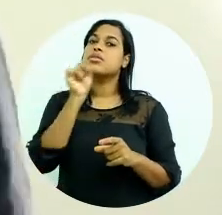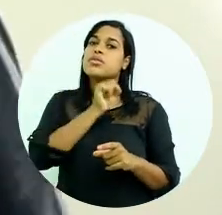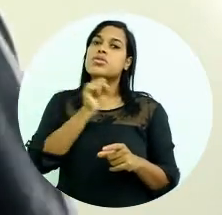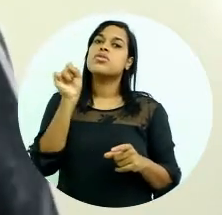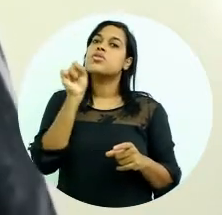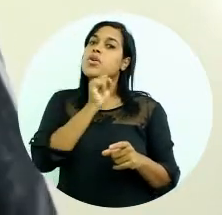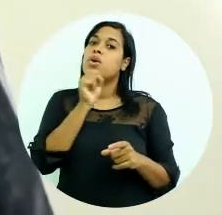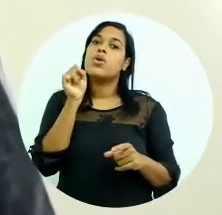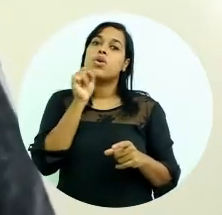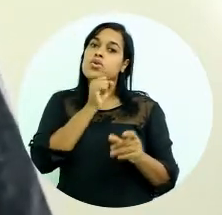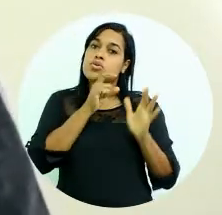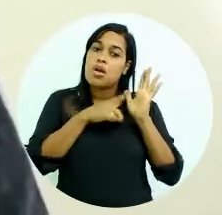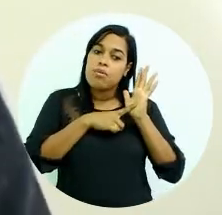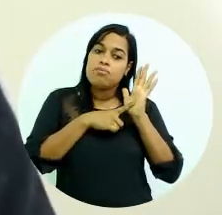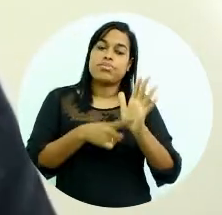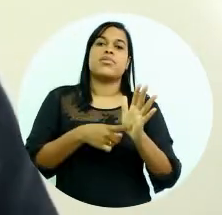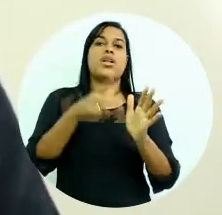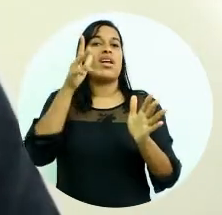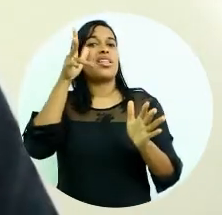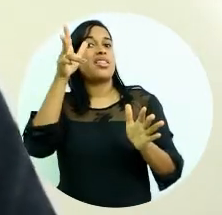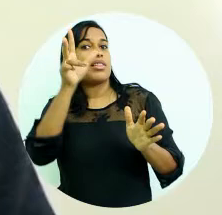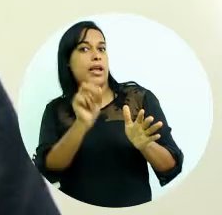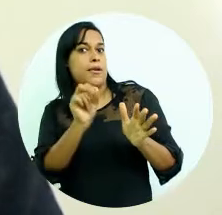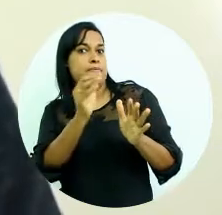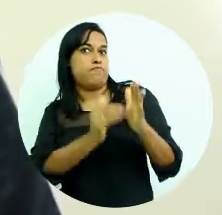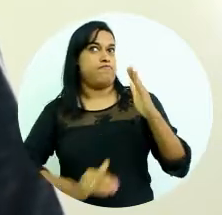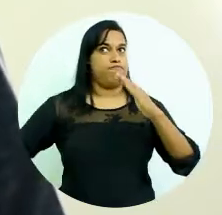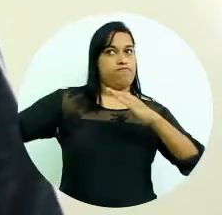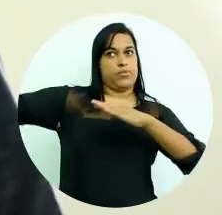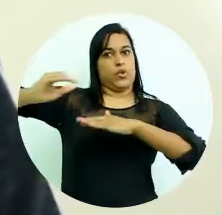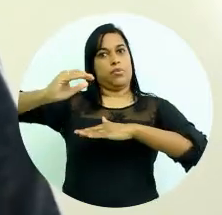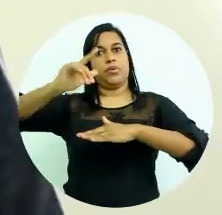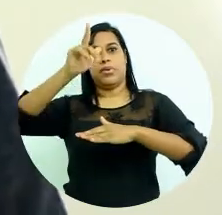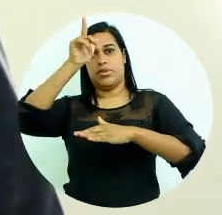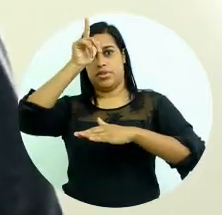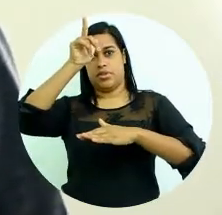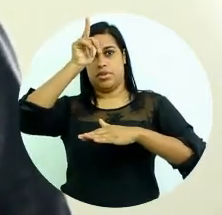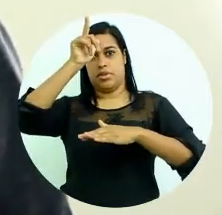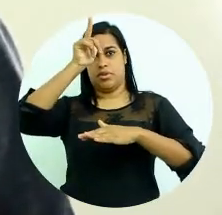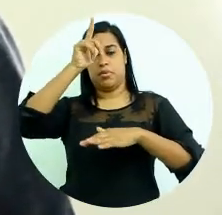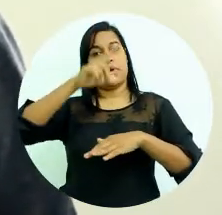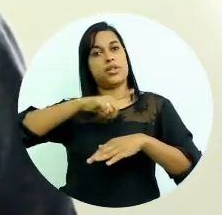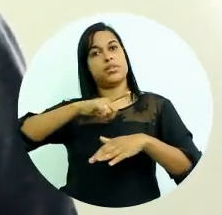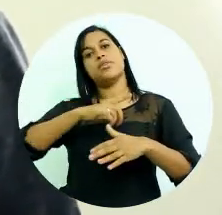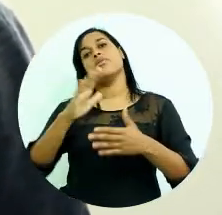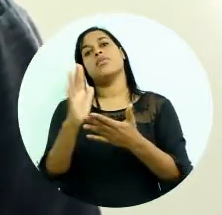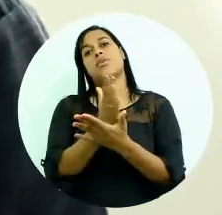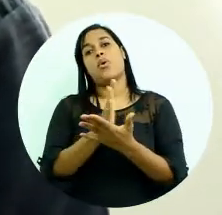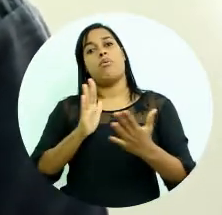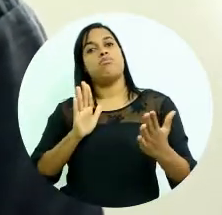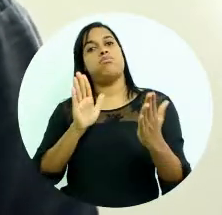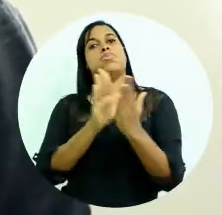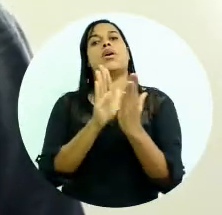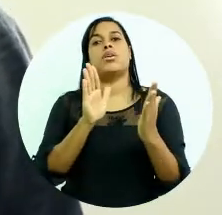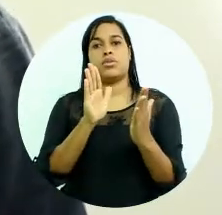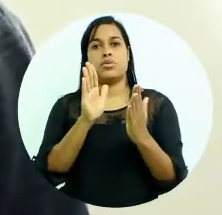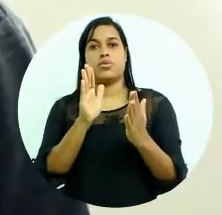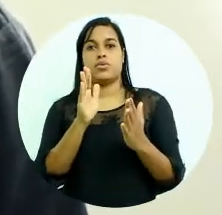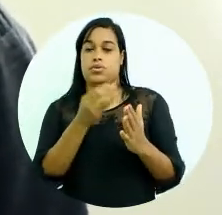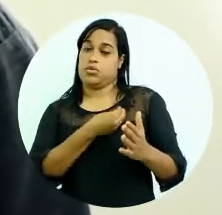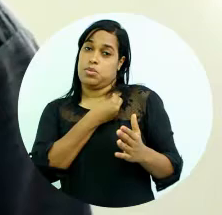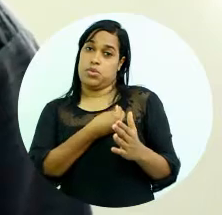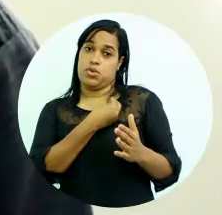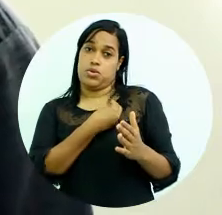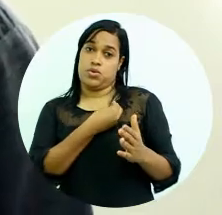idosos que não representavam a ideia de supremacia alemã tiveram algum tipo de impacto sobre suas